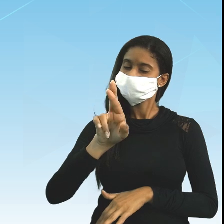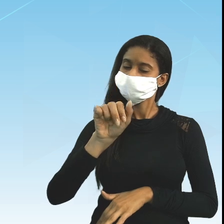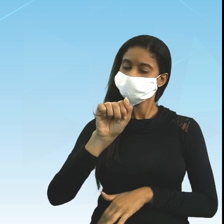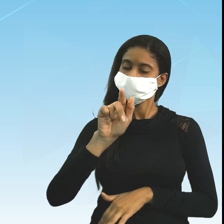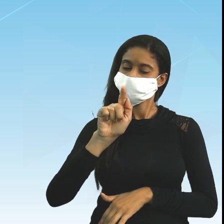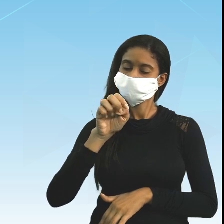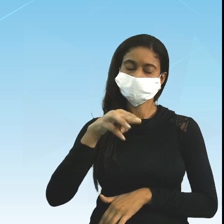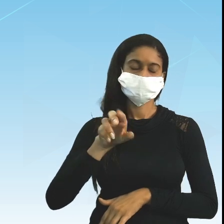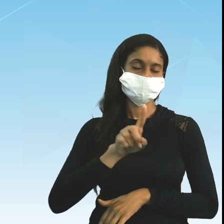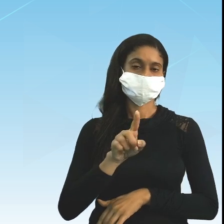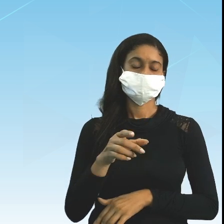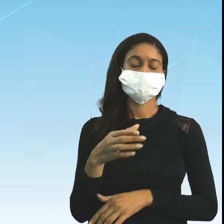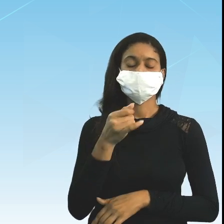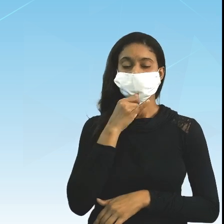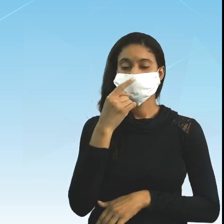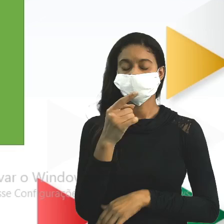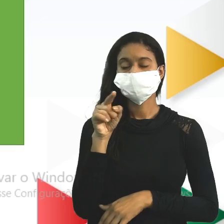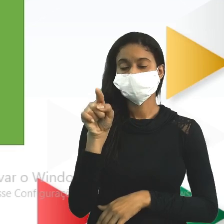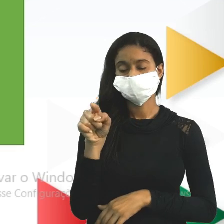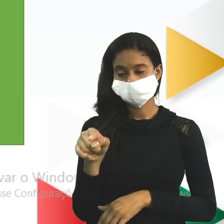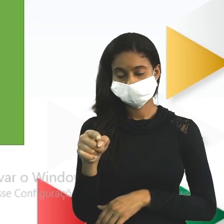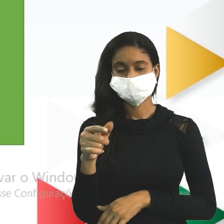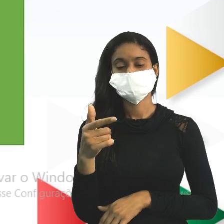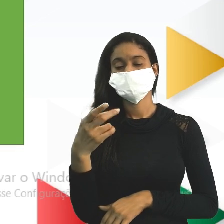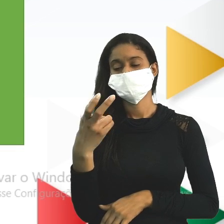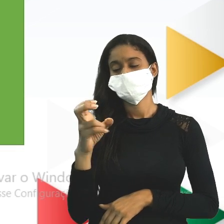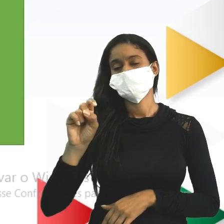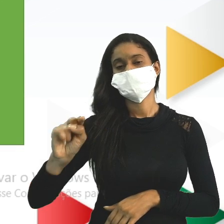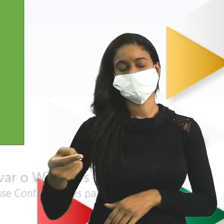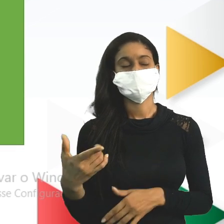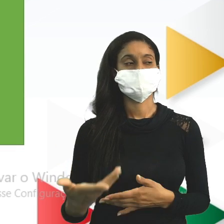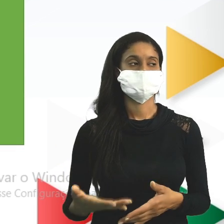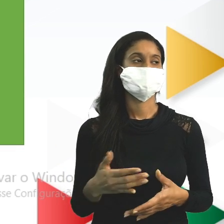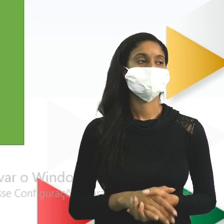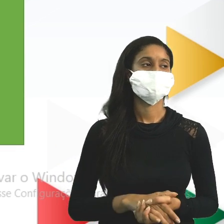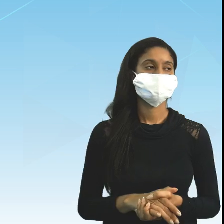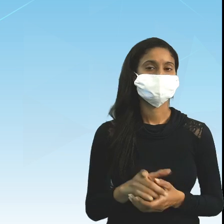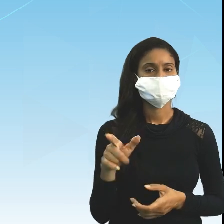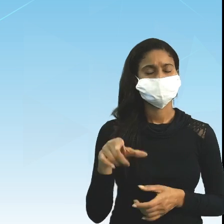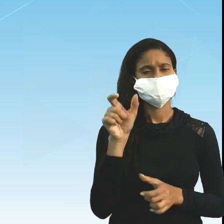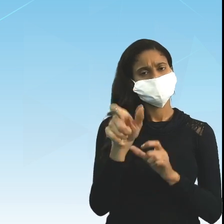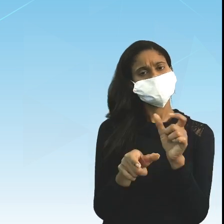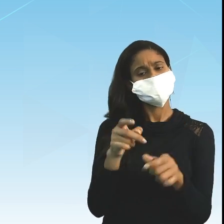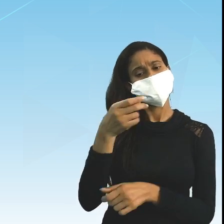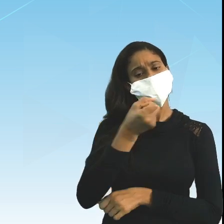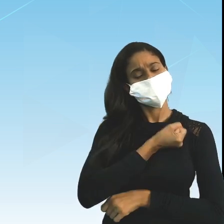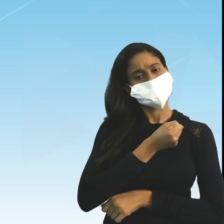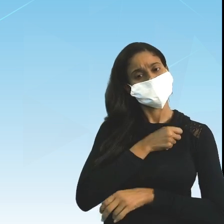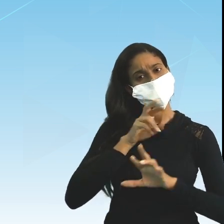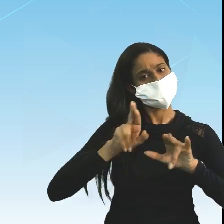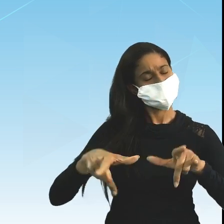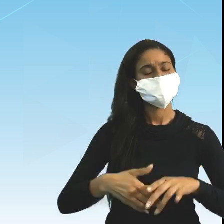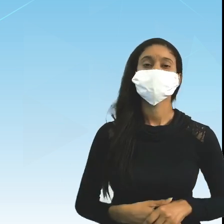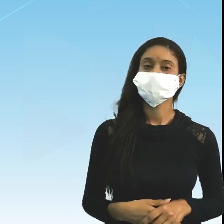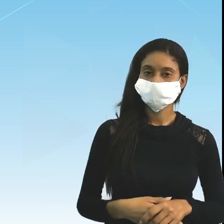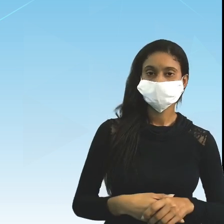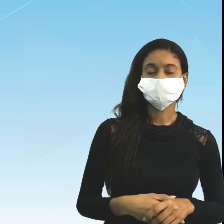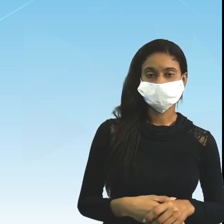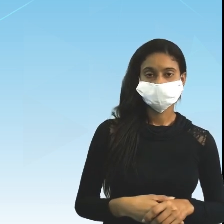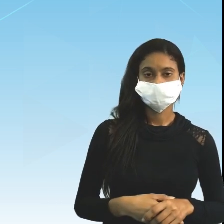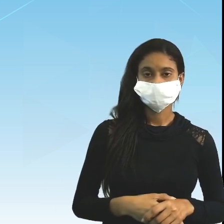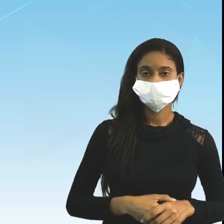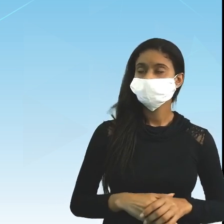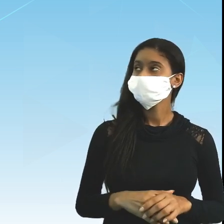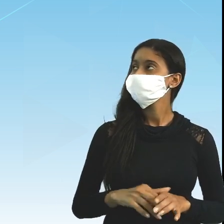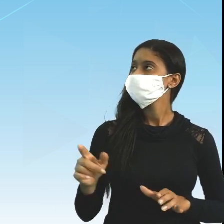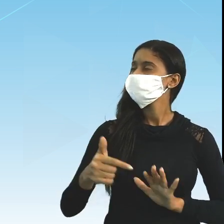certo? 2 pontinhos, 5.000. Então, essa é a forma numérica, que é diferente dessa que está aqui.